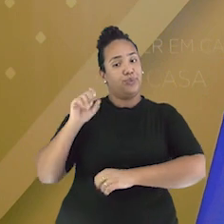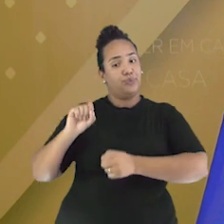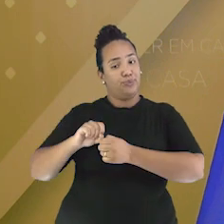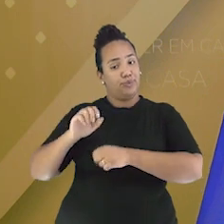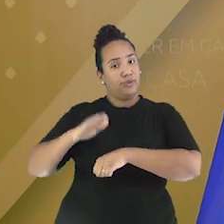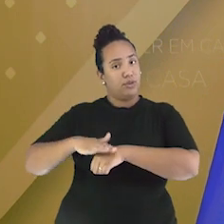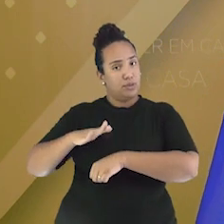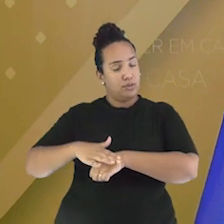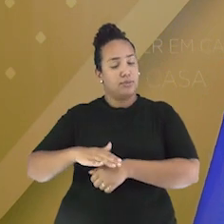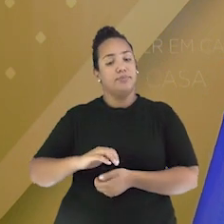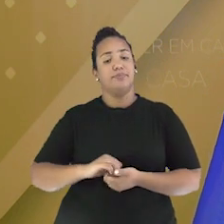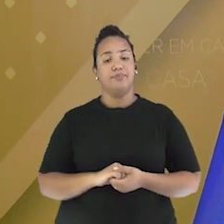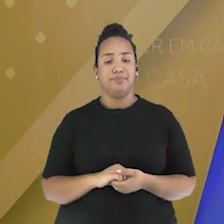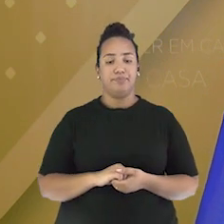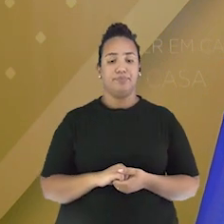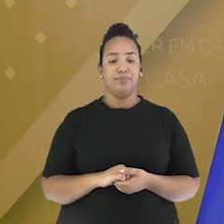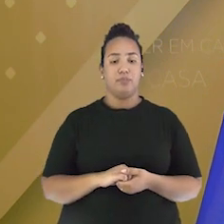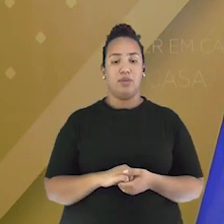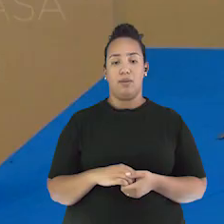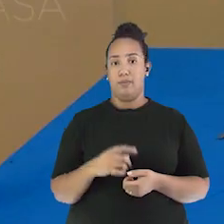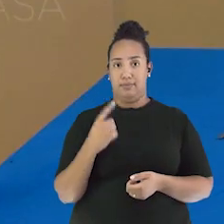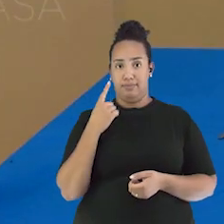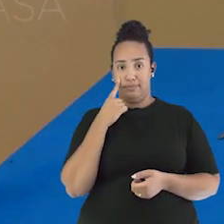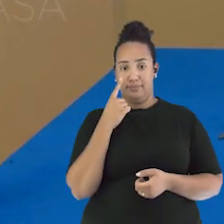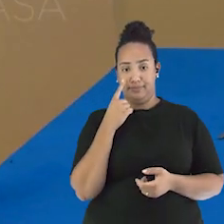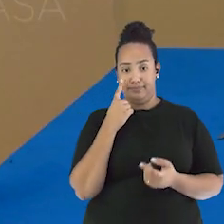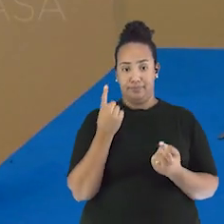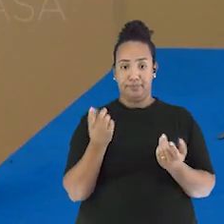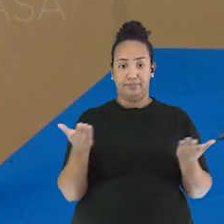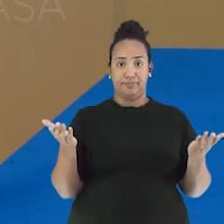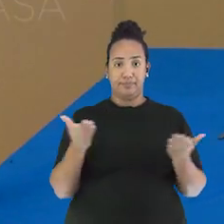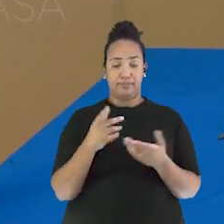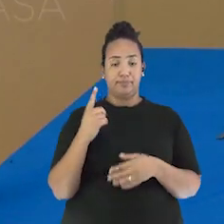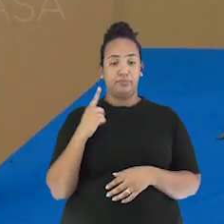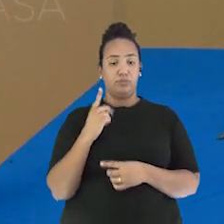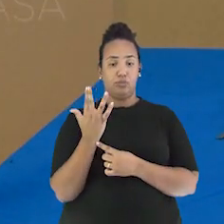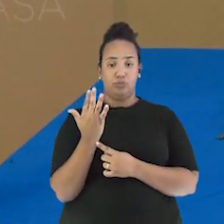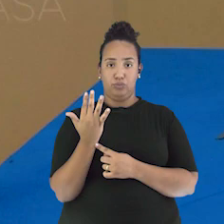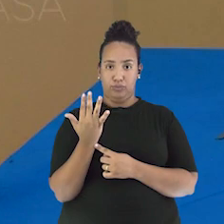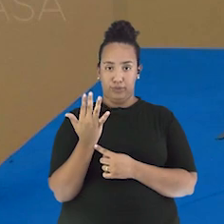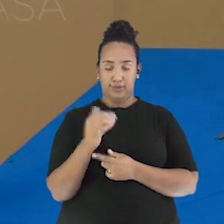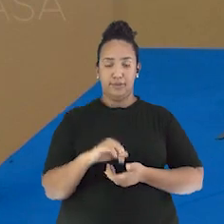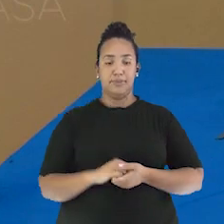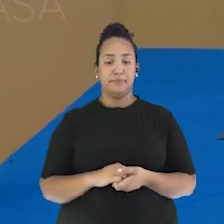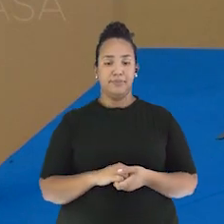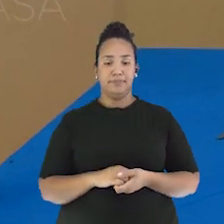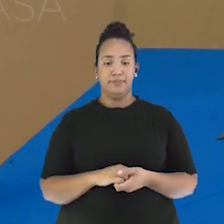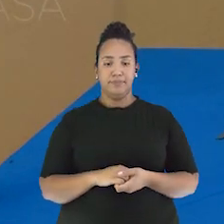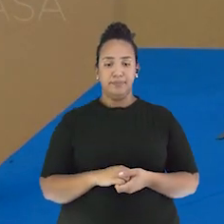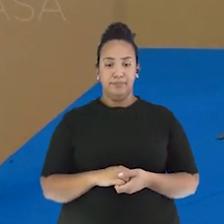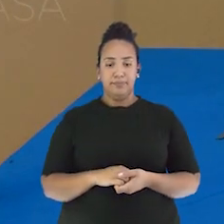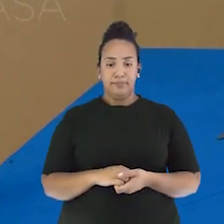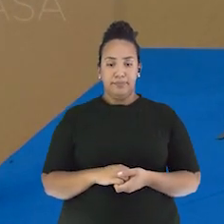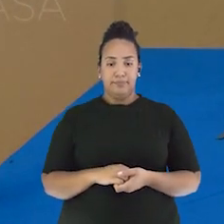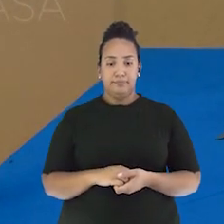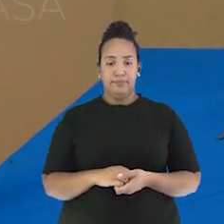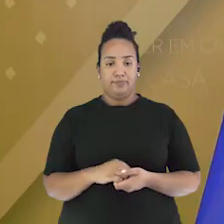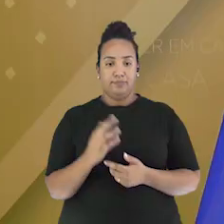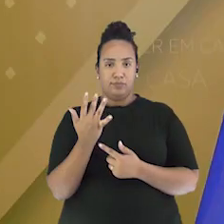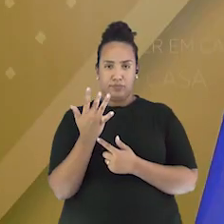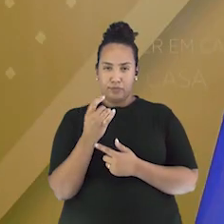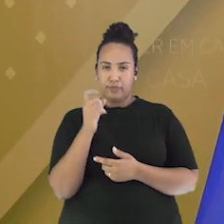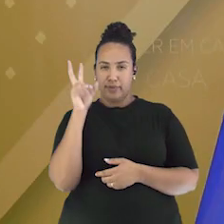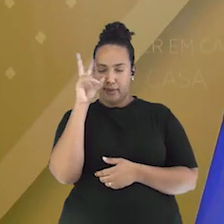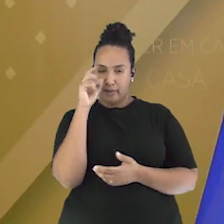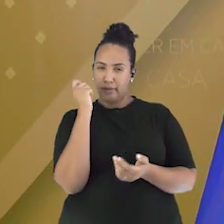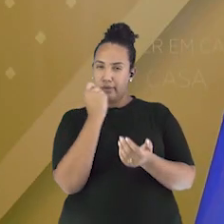Então, gente, por fim, a gente tem aqui embaixo uma luva cirúrgica, como a gente citou antes, certo? É aquela